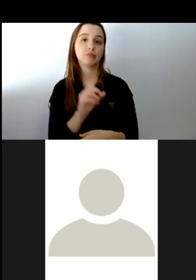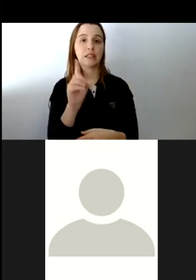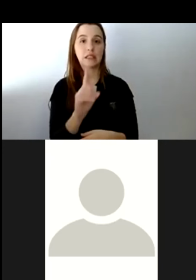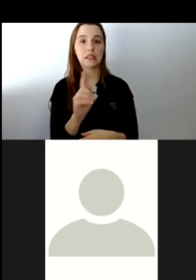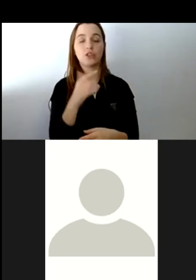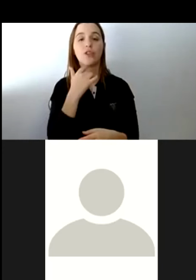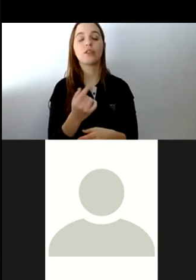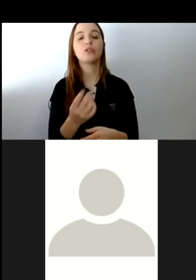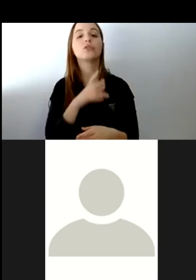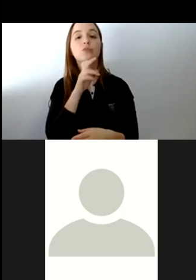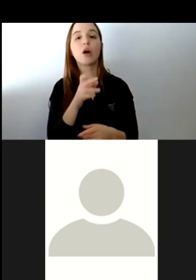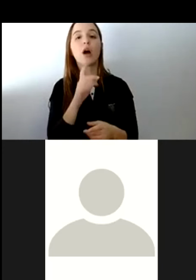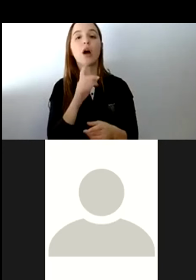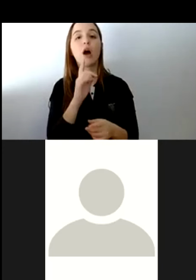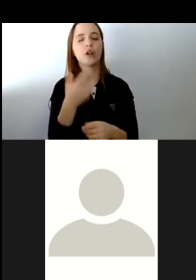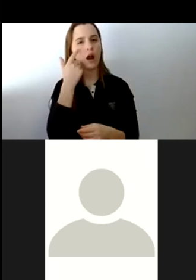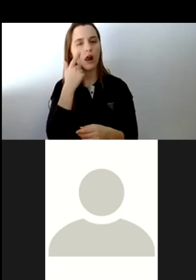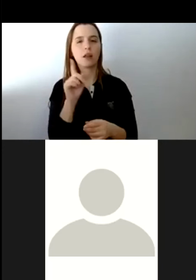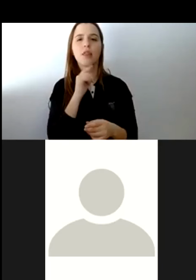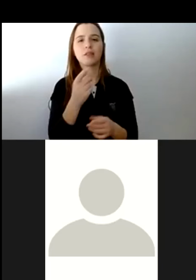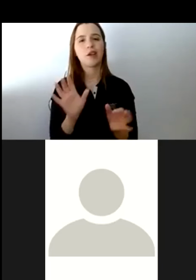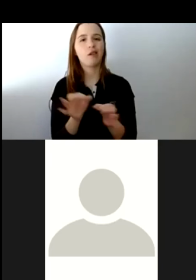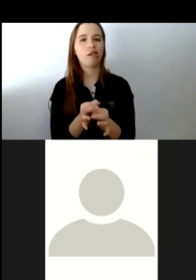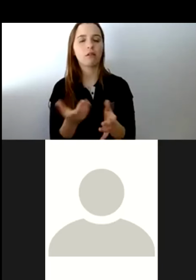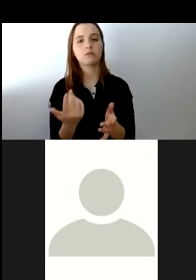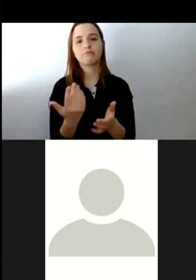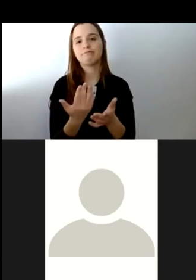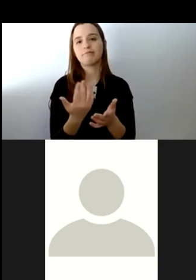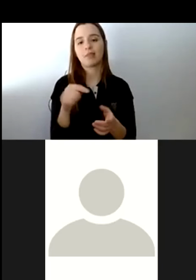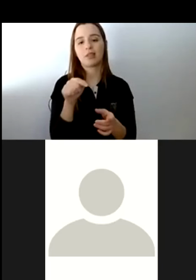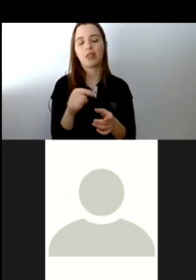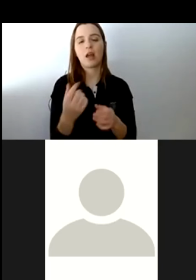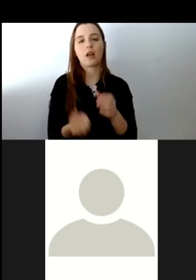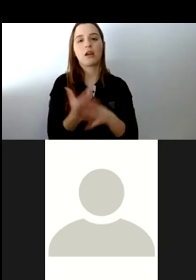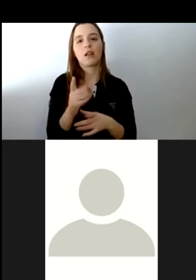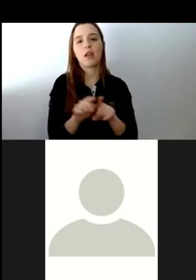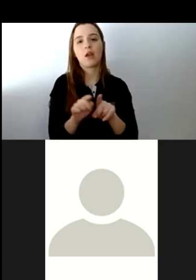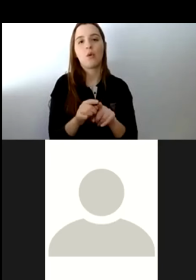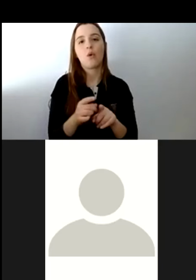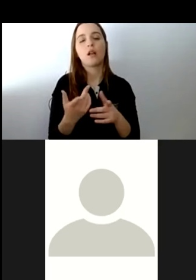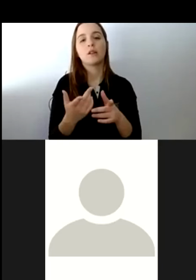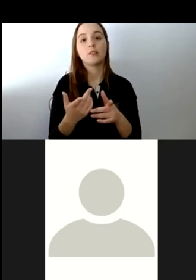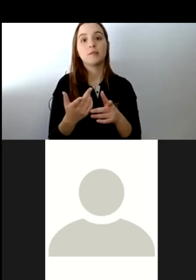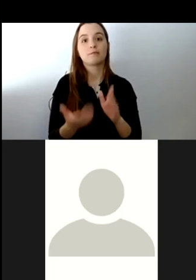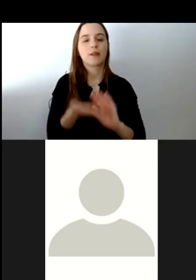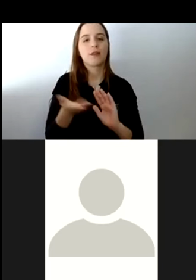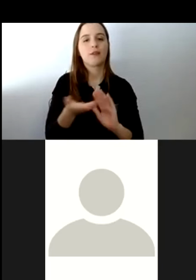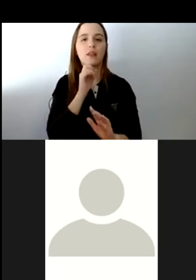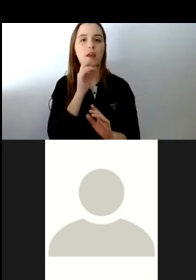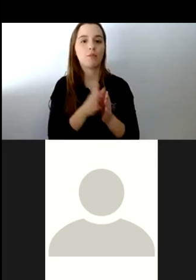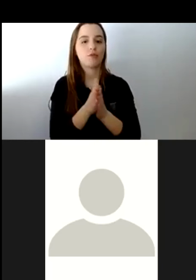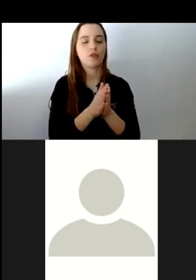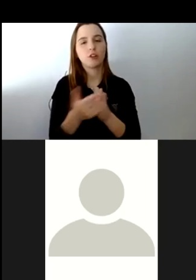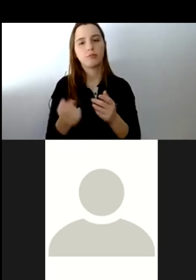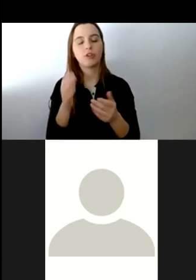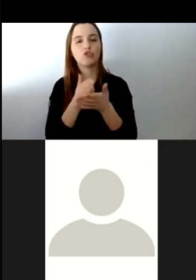verificar que só uma minoria desenvolve ações para promover a rápida translação dos resultados da investigação para estudos clínicos. E também